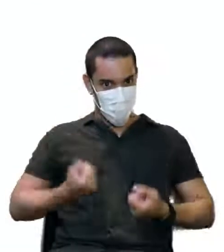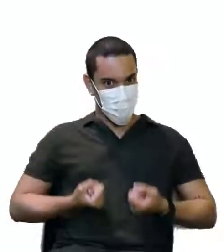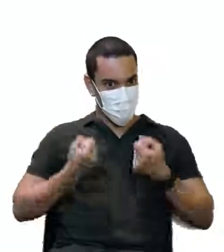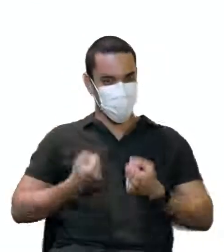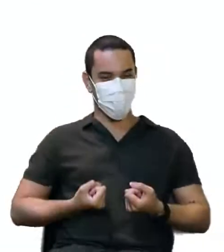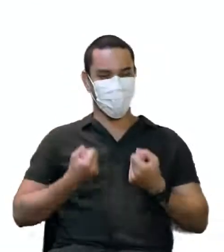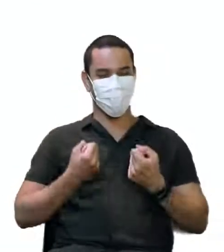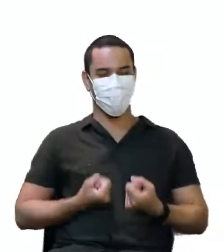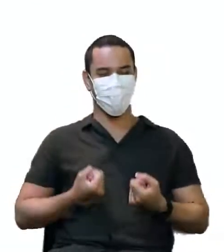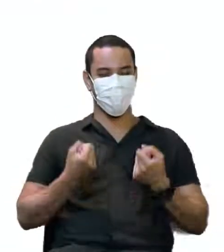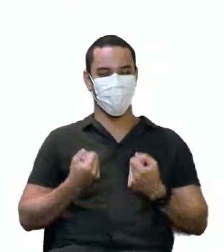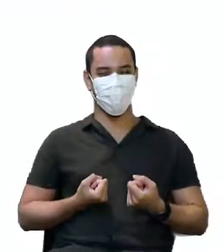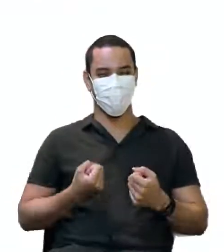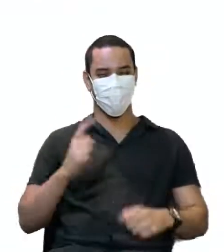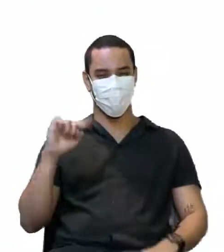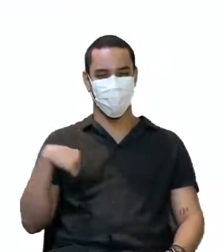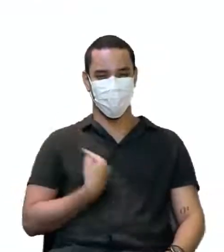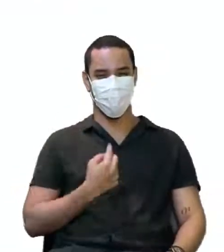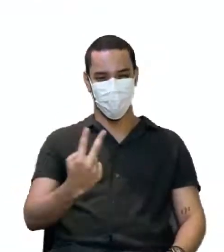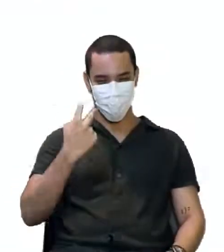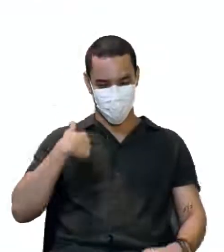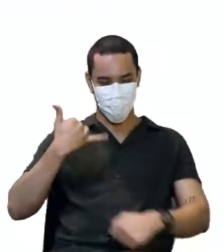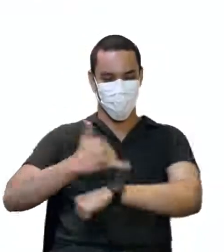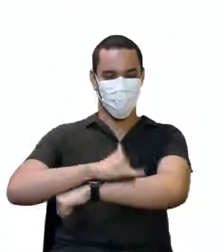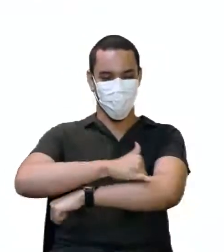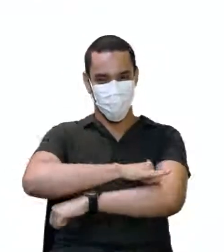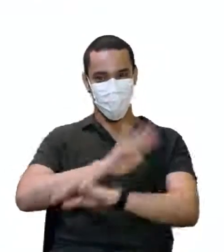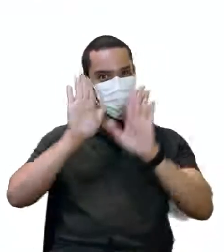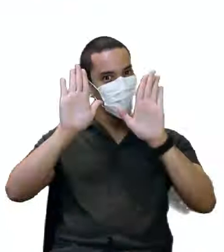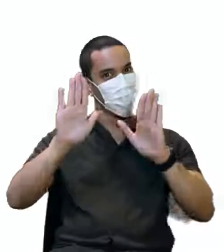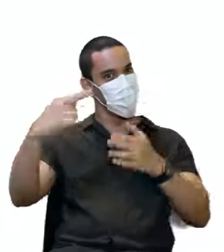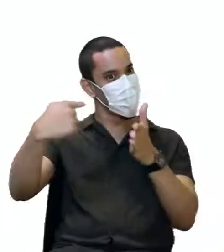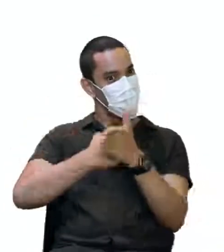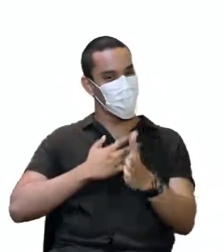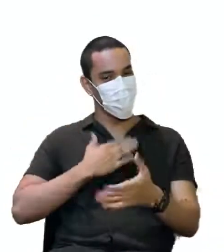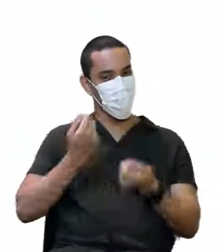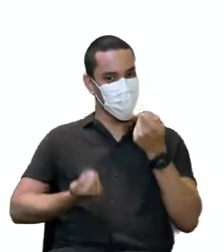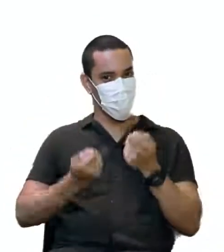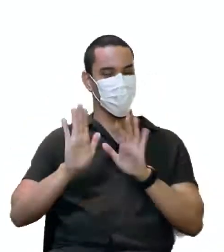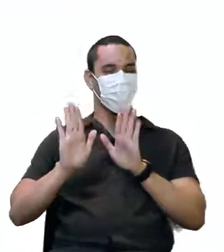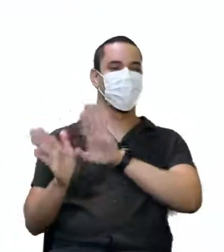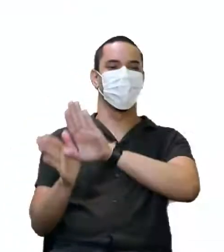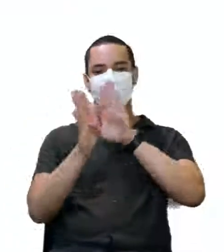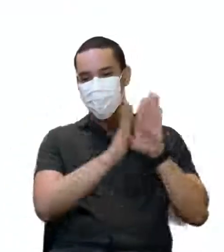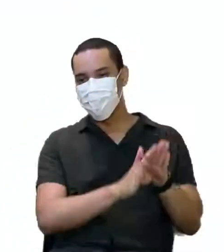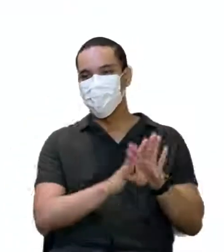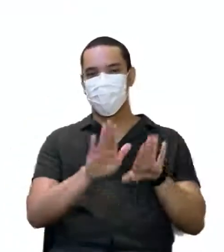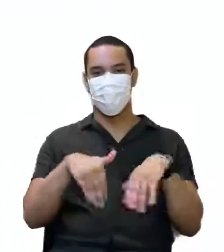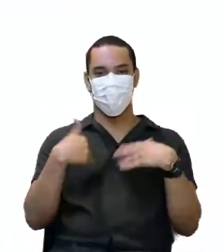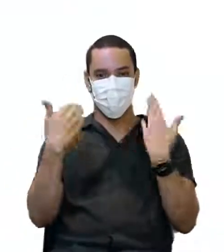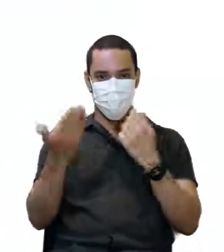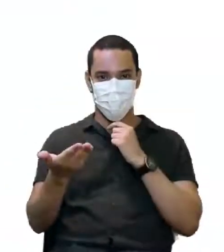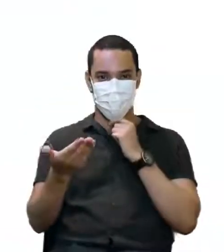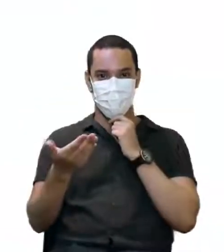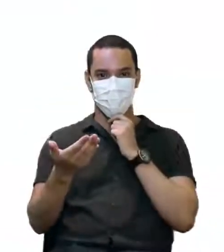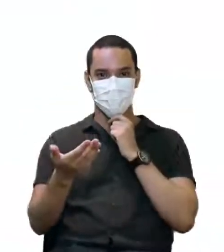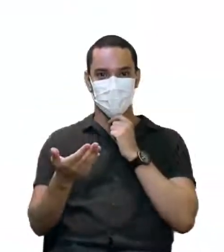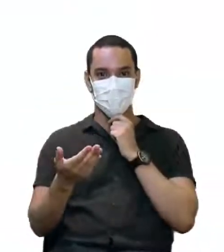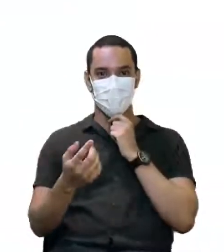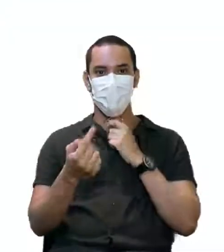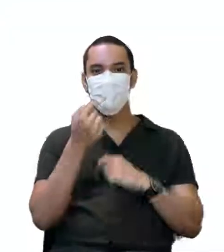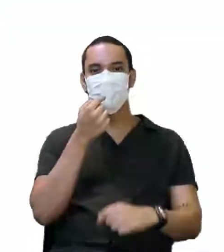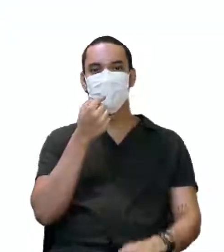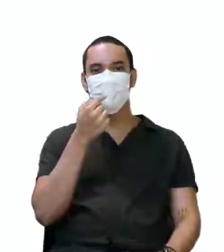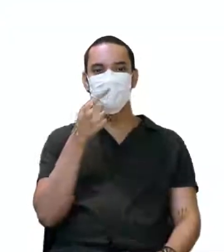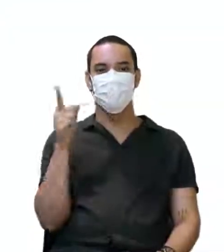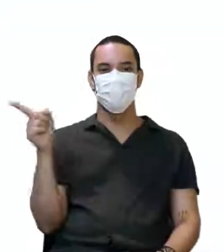vendo o tamanho dela. Então, fique larga de curiosidade. Aí, olha só. Então, olha o dentinho